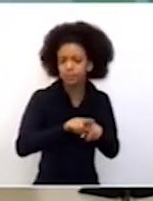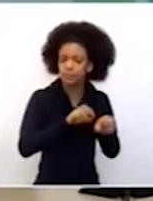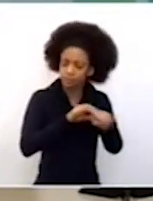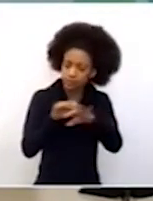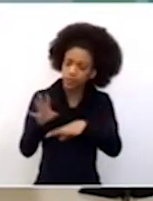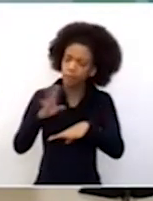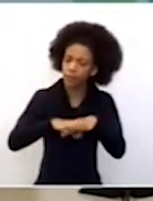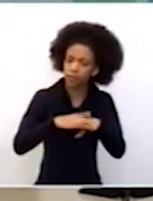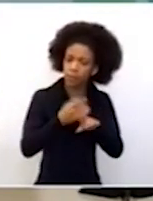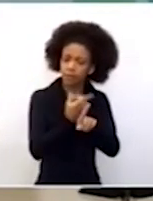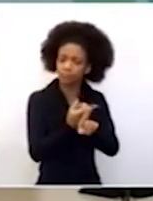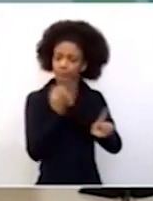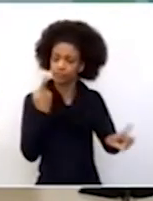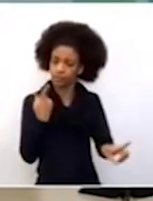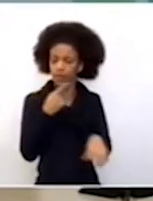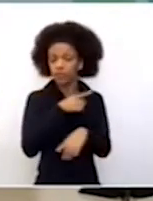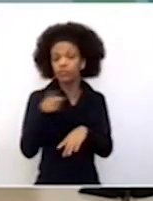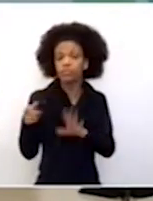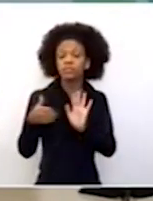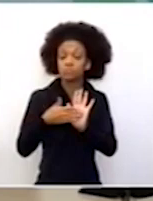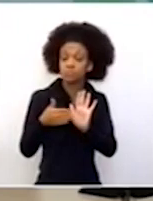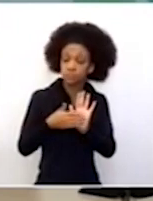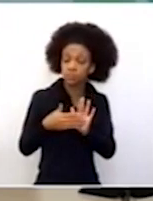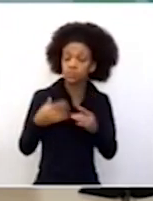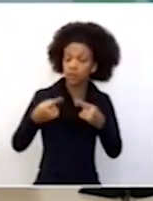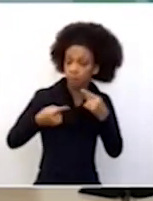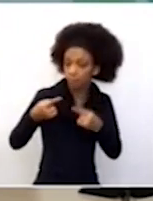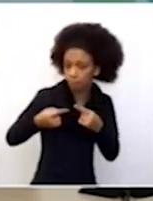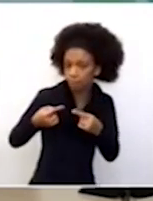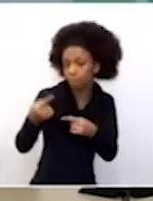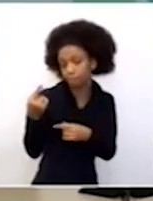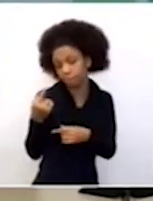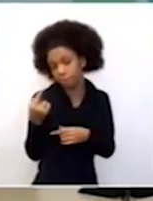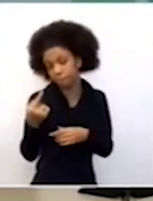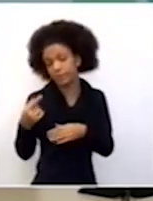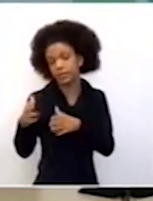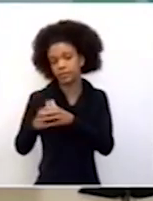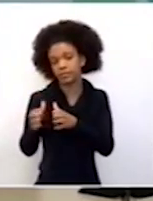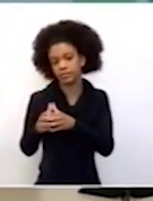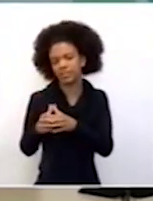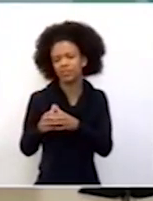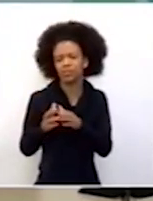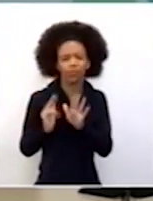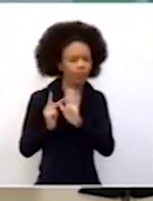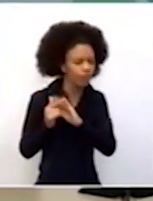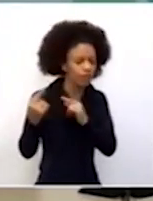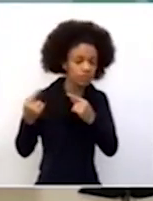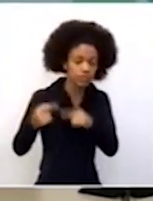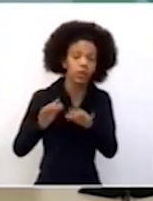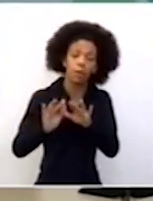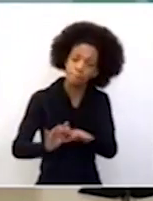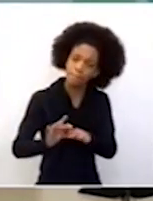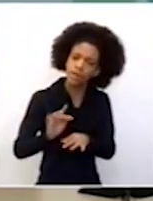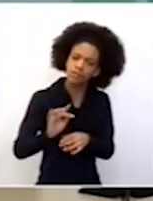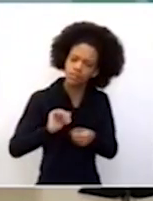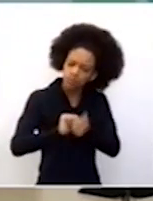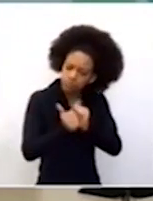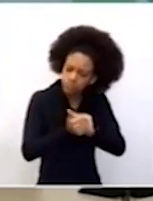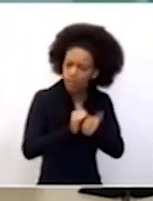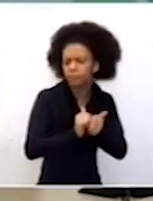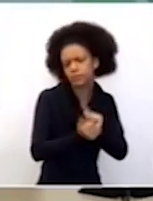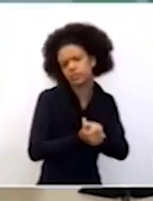né? Como bem vocês colocaram na primeira interação, os desafios são muitos, mas a gente está se reinventando